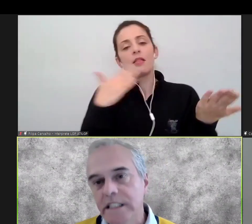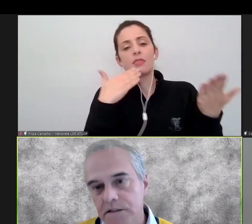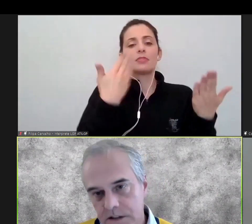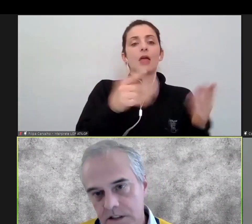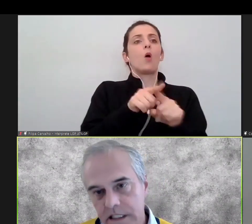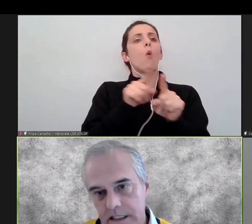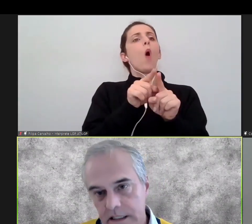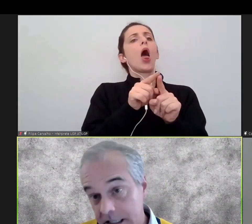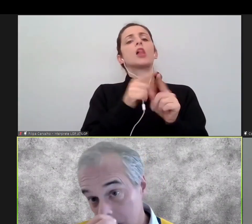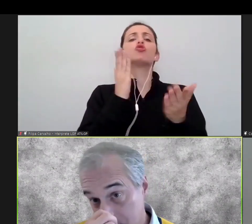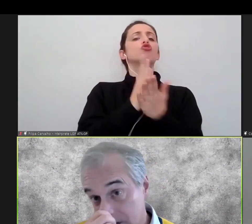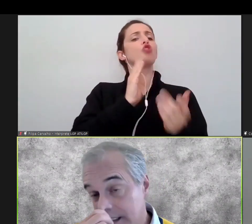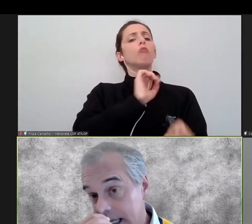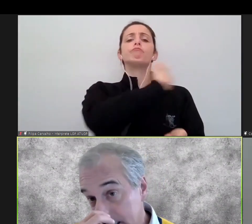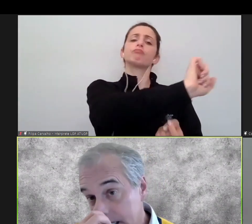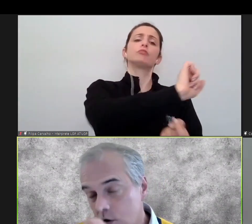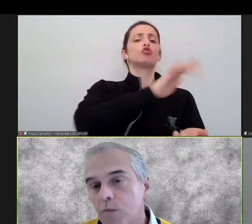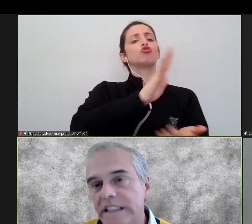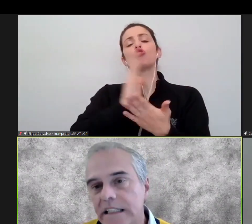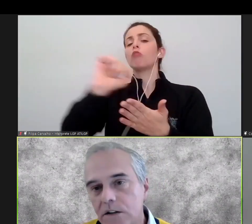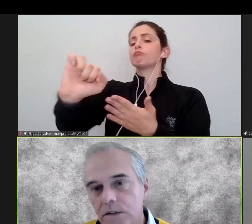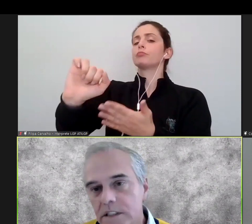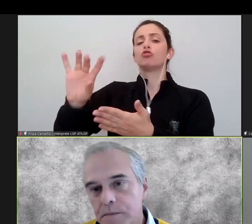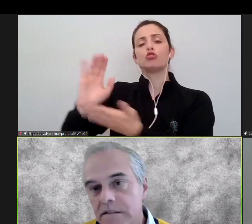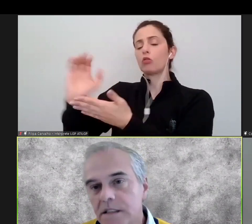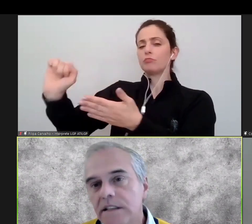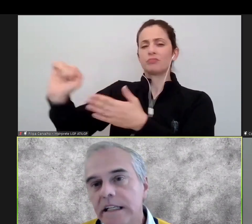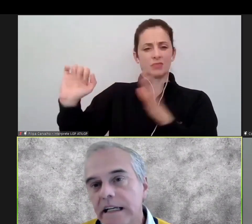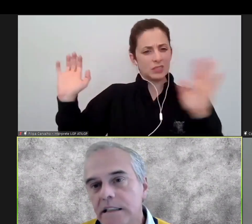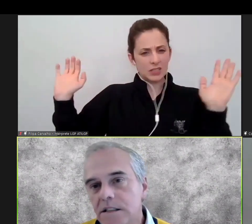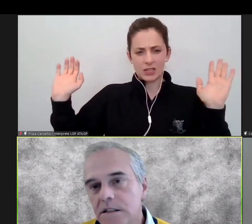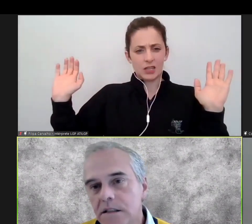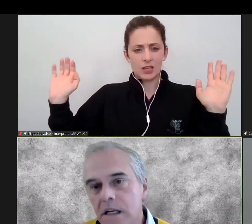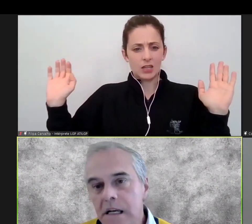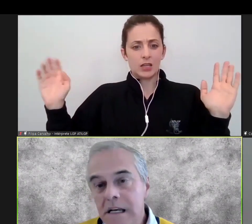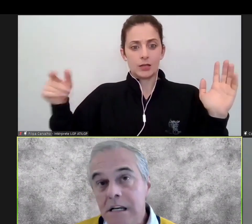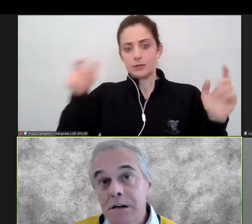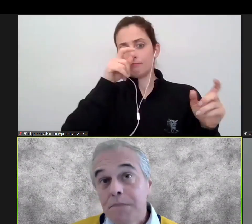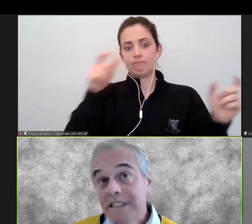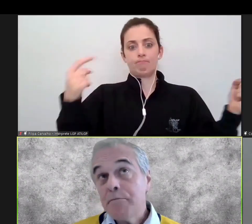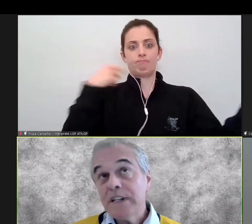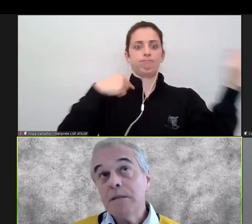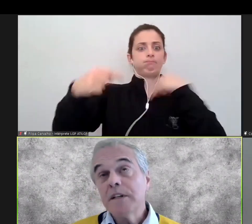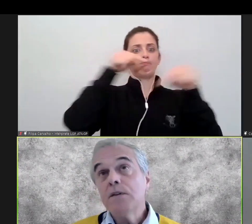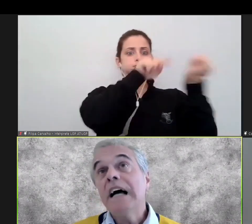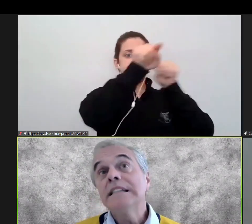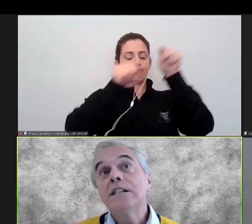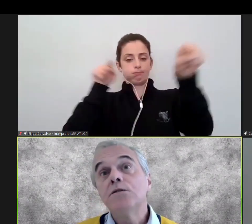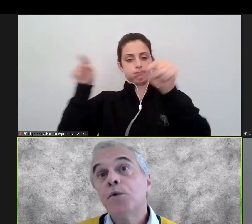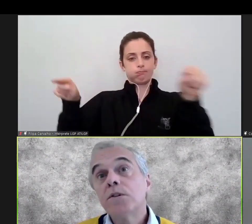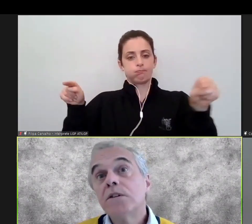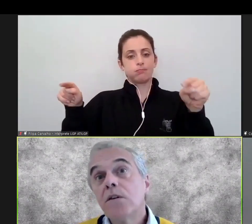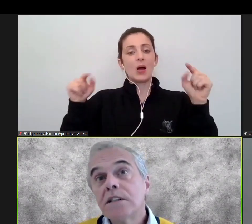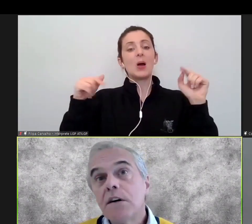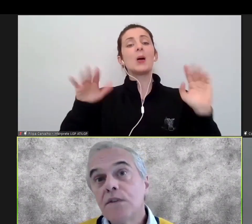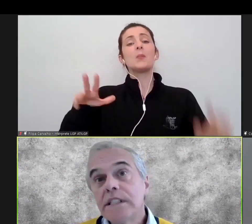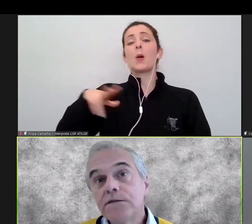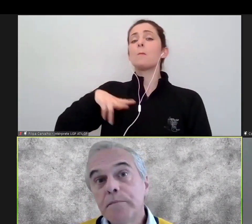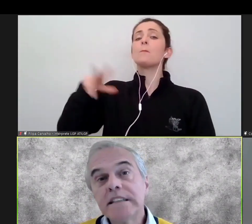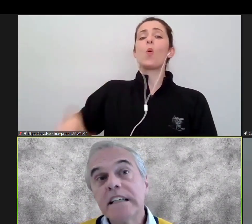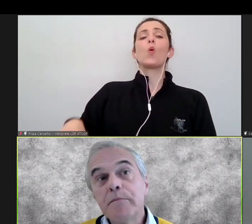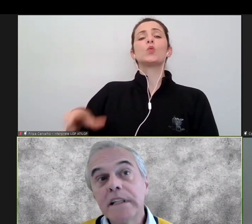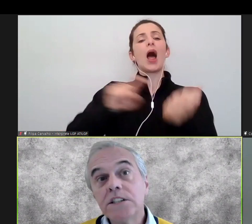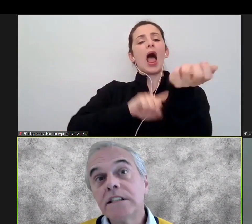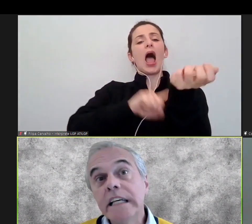exclusivas daqui. E as pessoas se sentem incomodadas com isso, porque elas são atacadas nisso. Mas dizer, por exemplo, que não há racismo em Portugal, que isso é uma coisa que